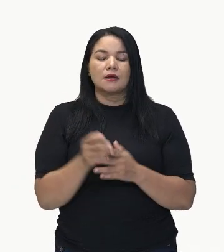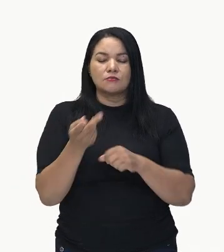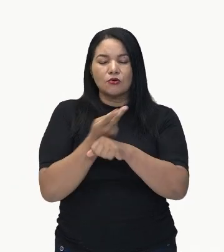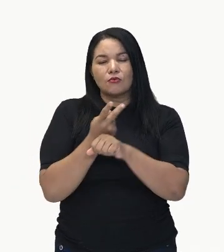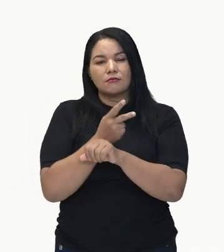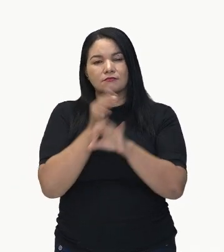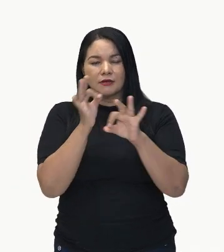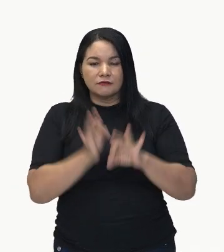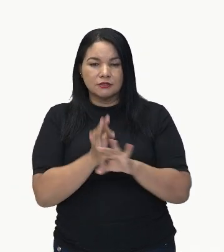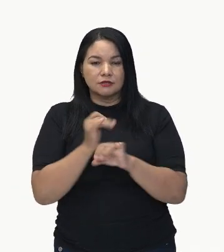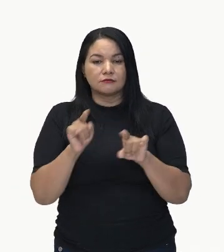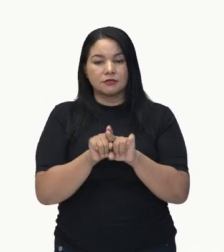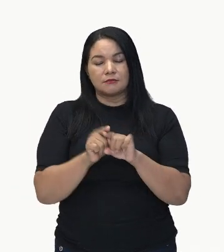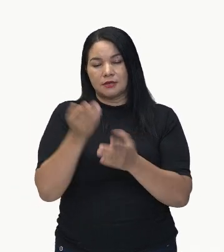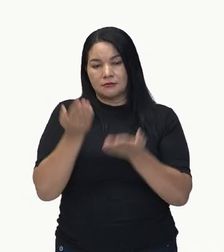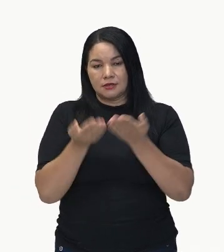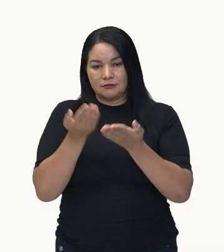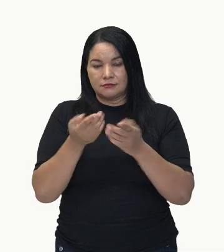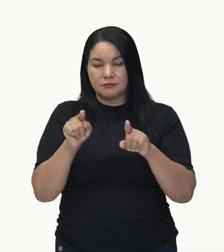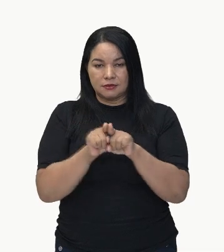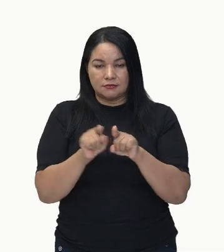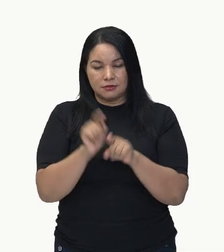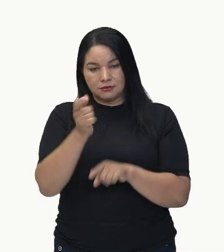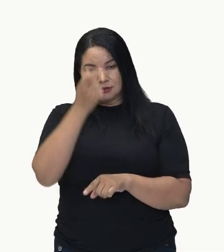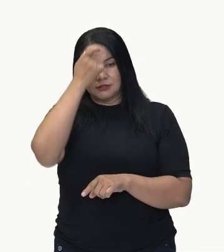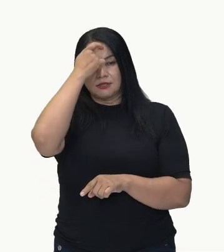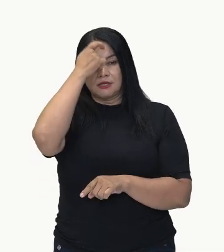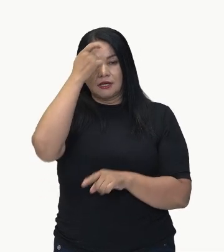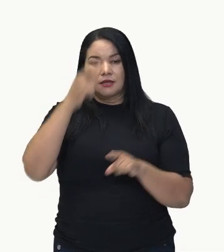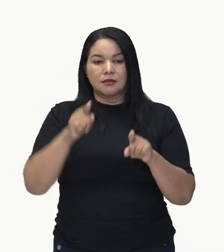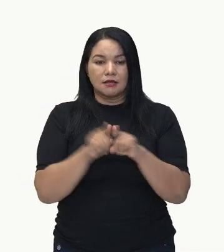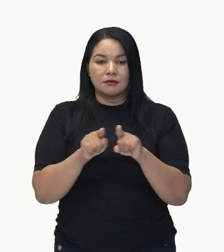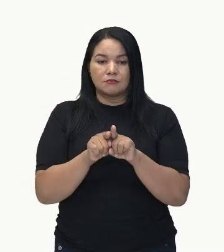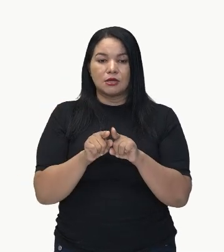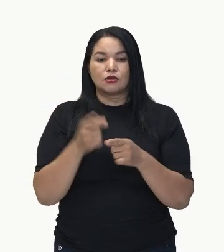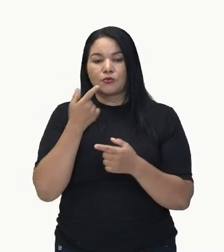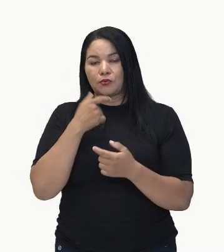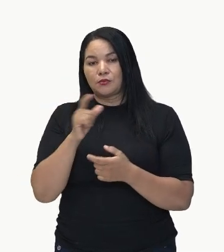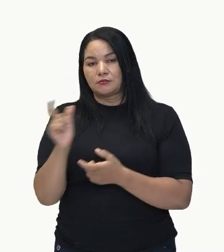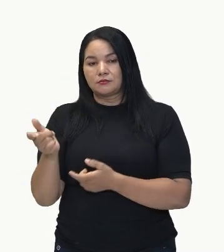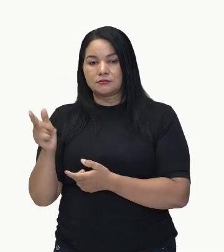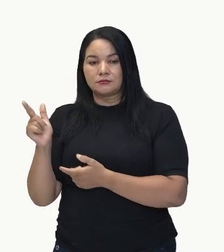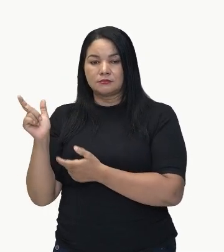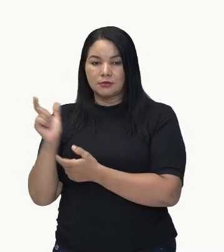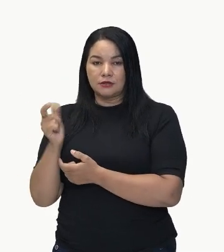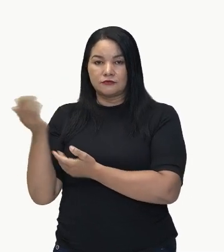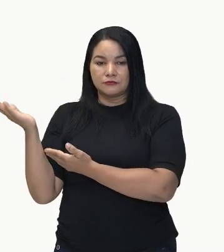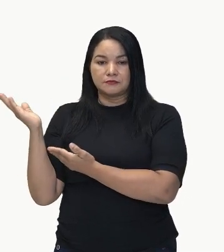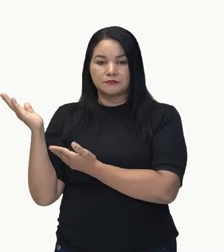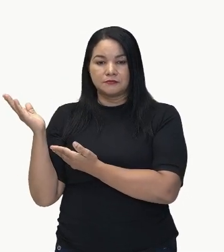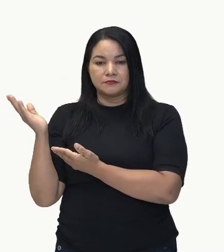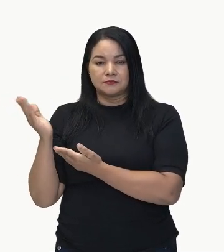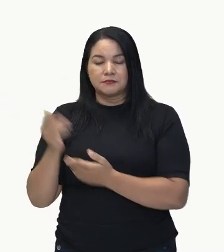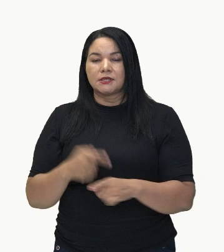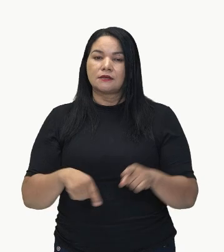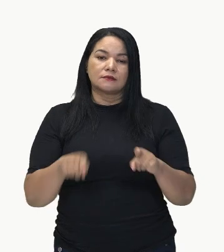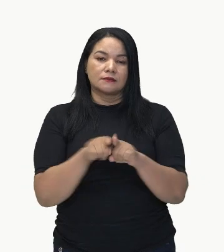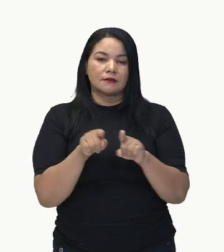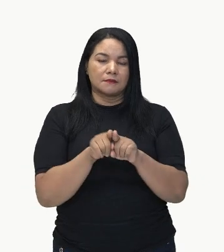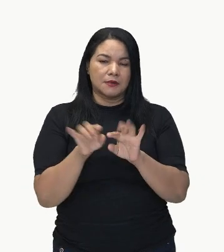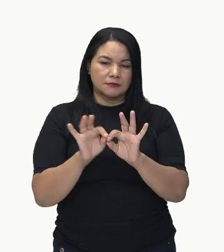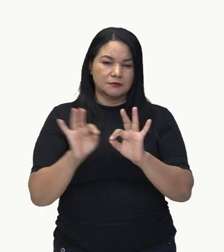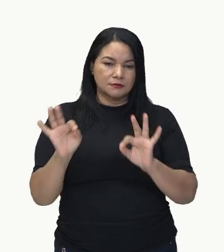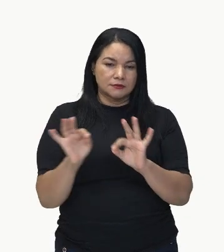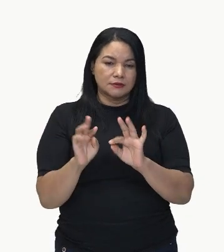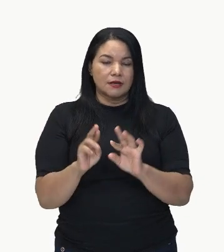intelectualismo e convencionalismo, frieza e distanciamento na